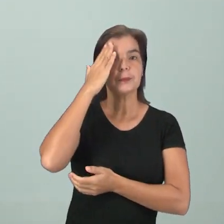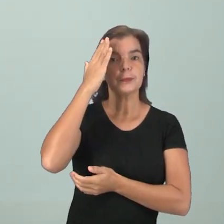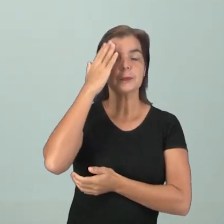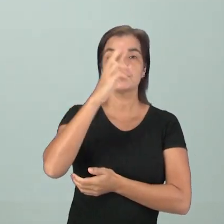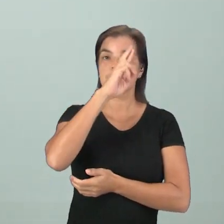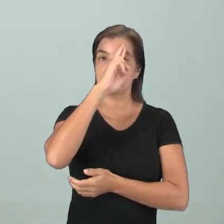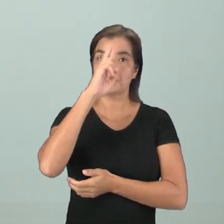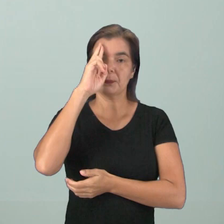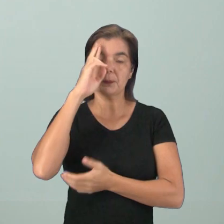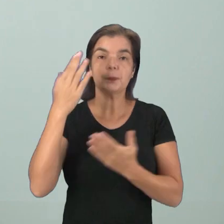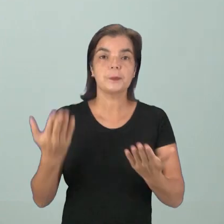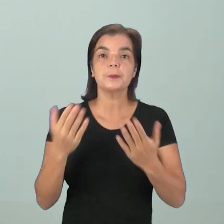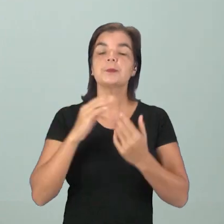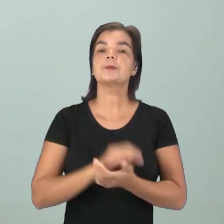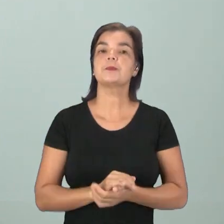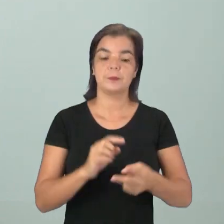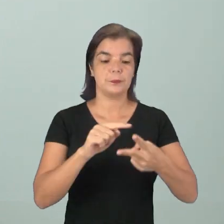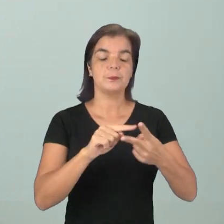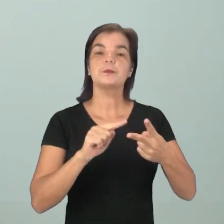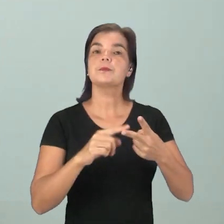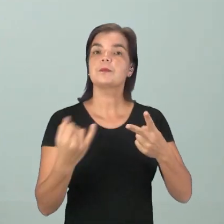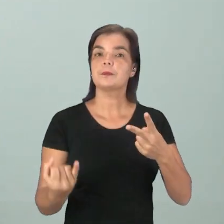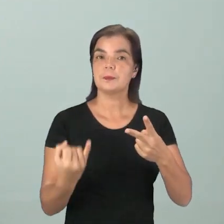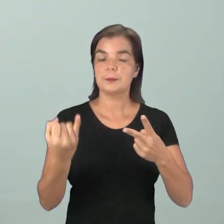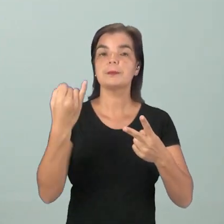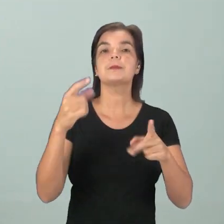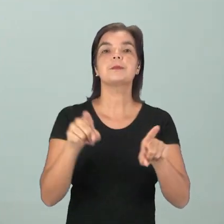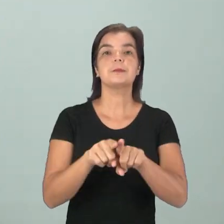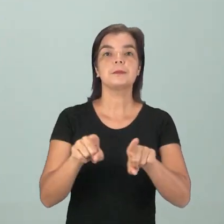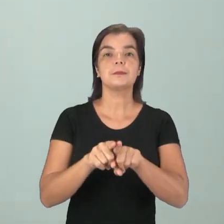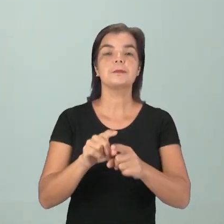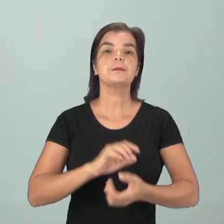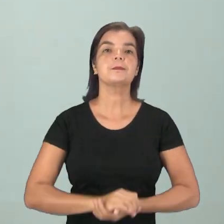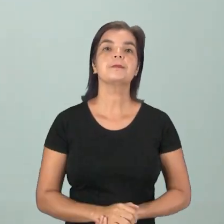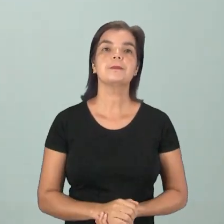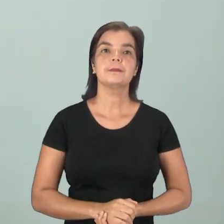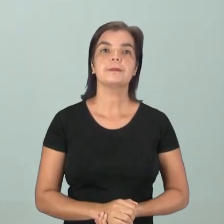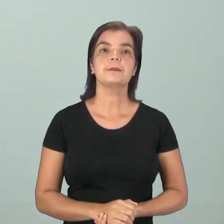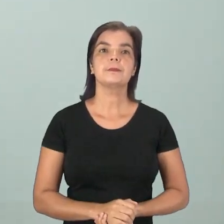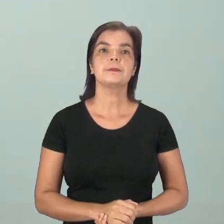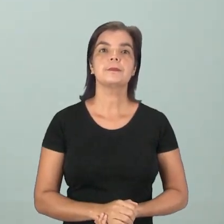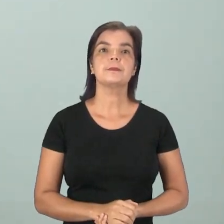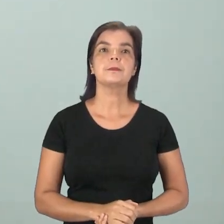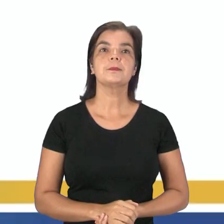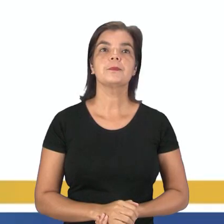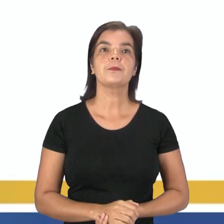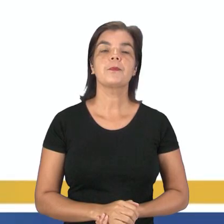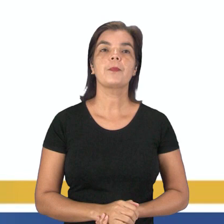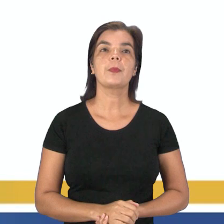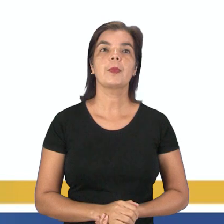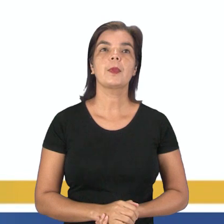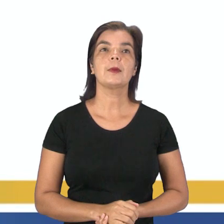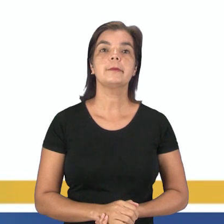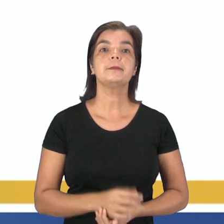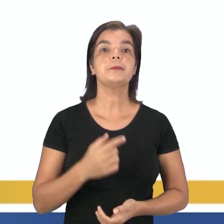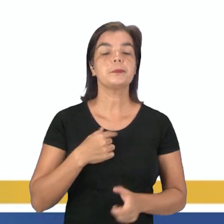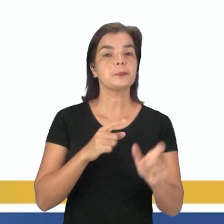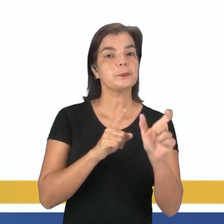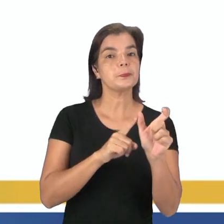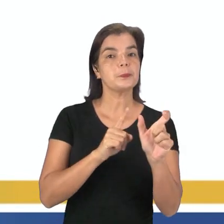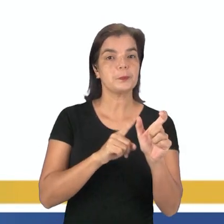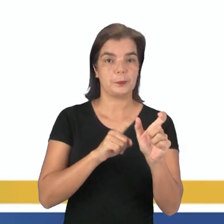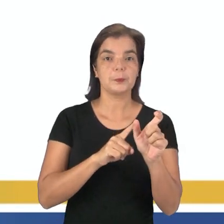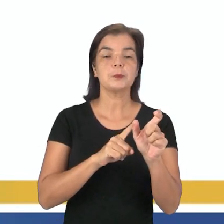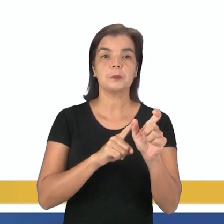entendimento da história. Então, são duas fontes importantíssimas, certo? Continuando. Os pedaços